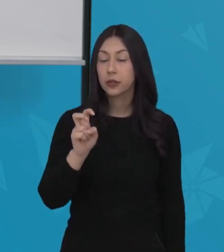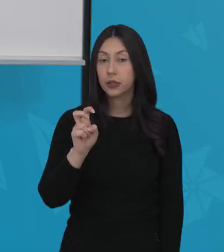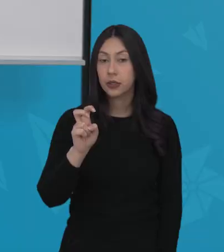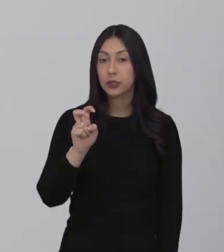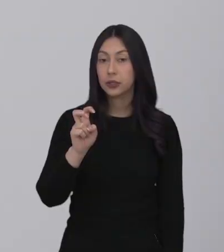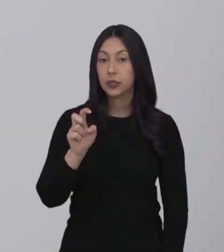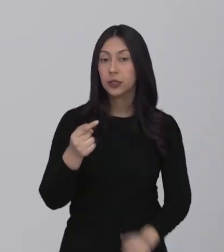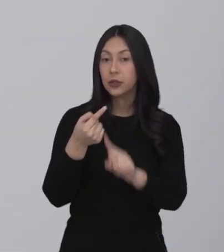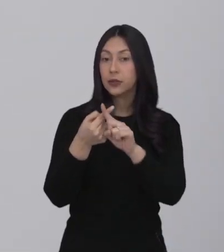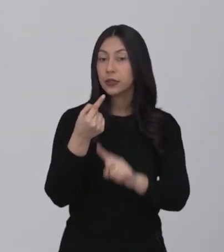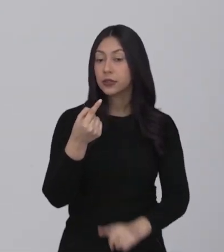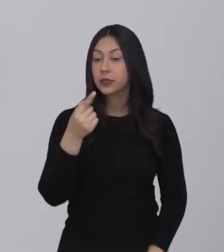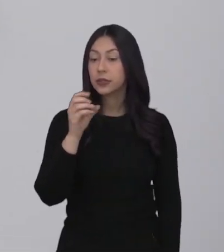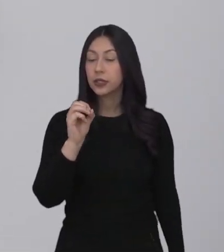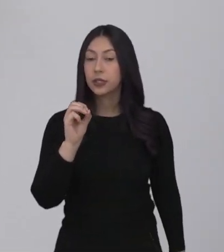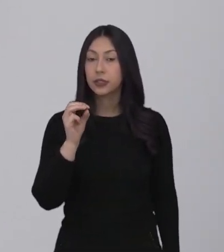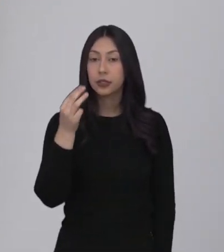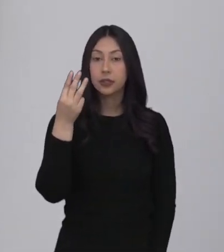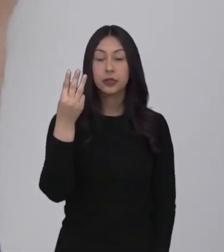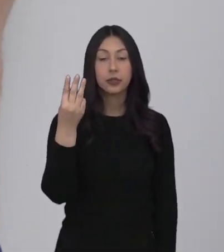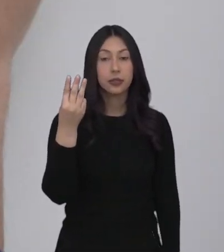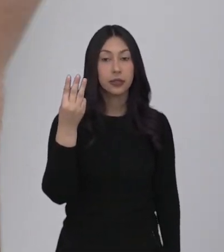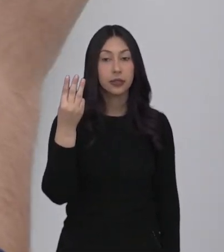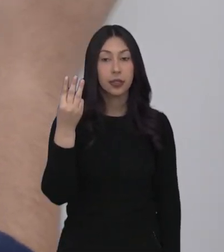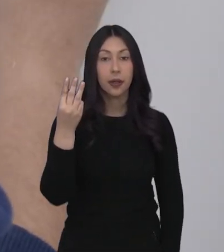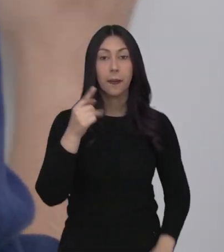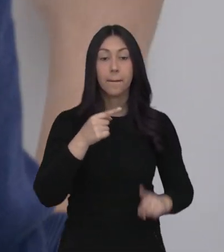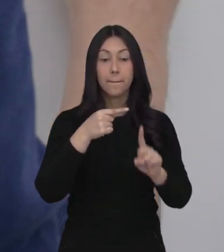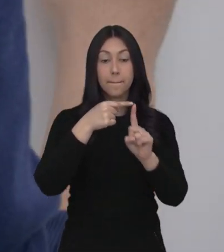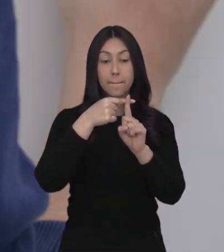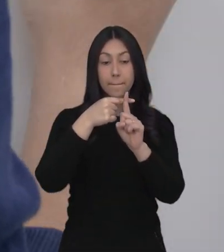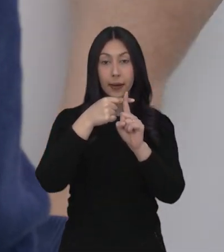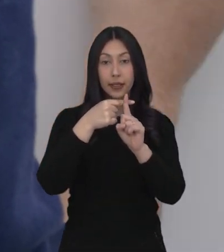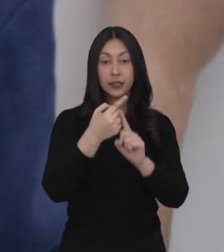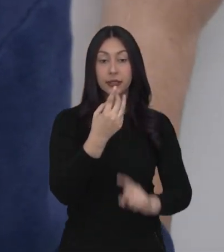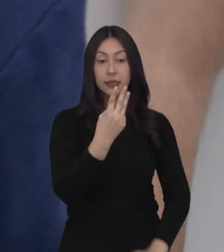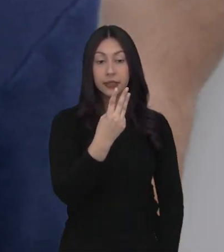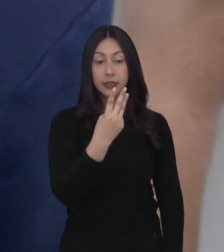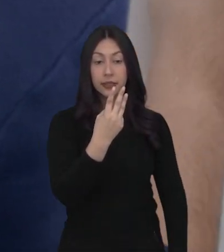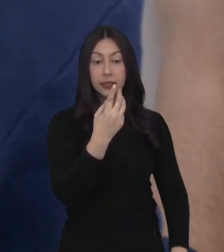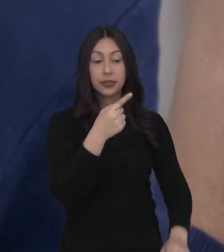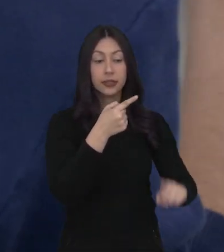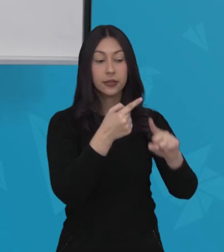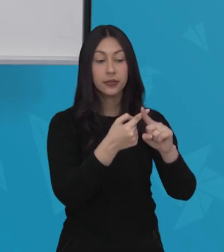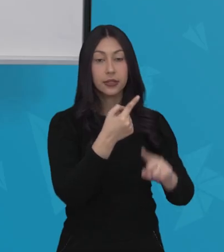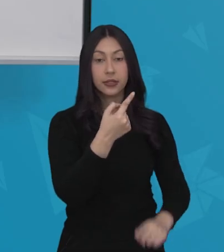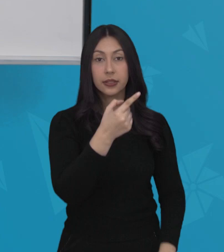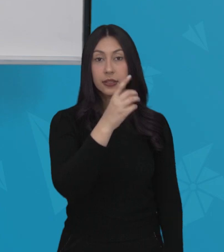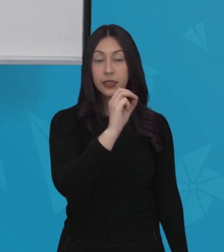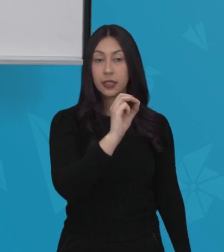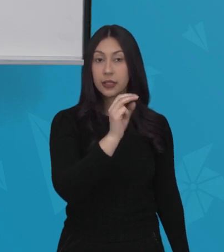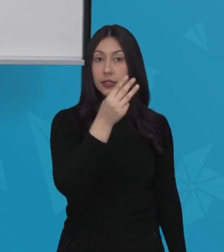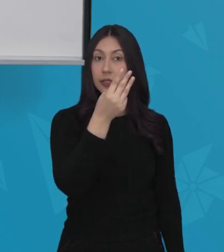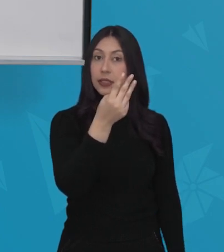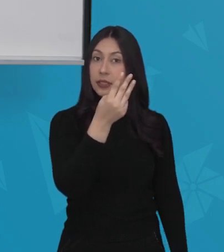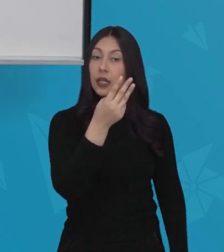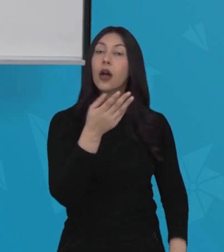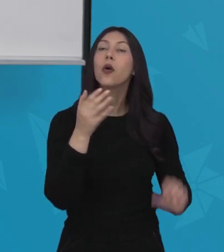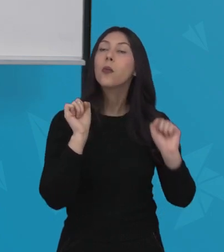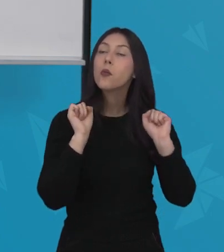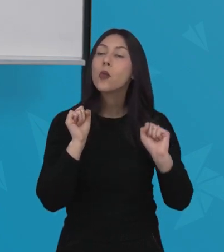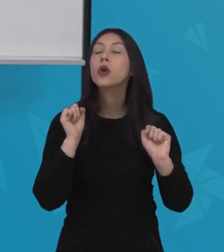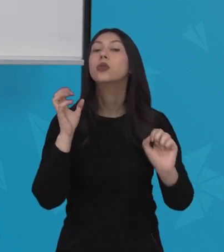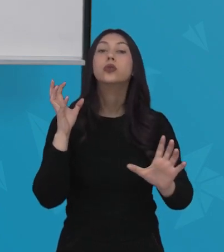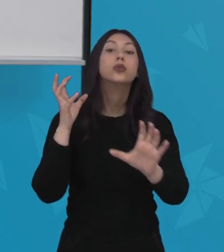nosso 15 vezes 10 à terceira, mais o nosso 3 vezes 10 à terceira. E agora a gente pode sim